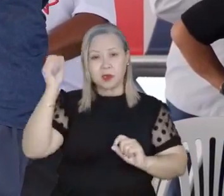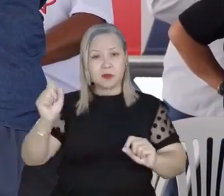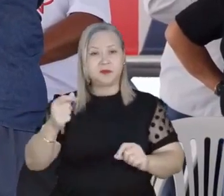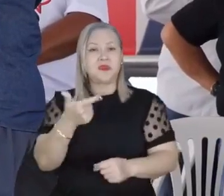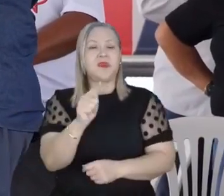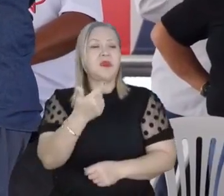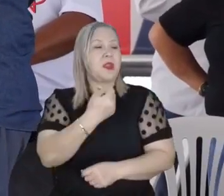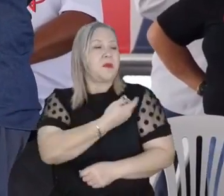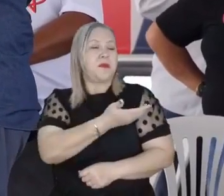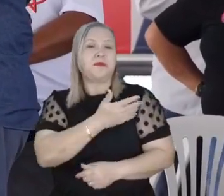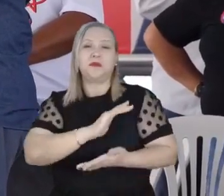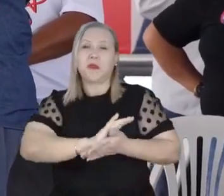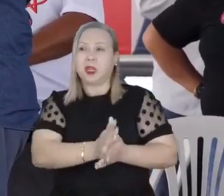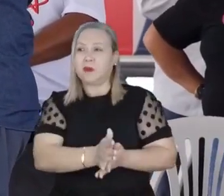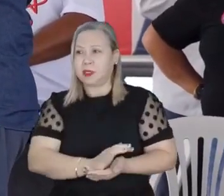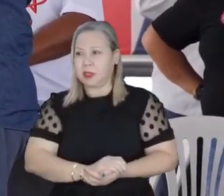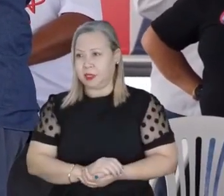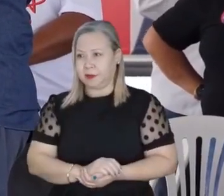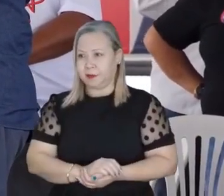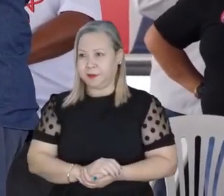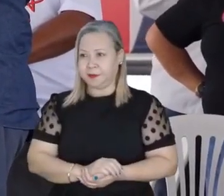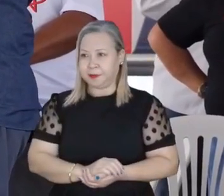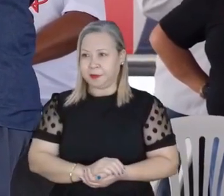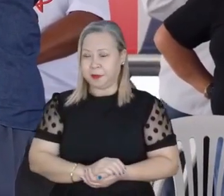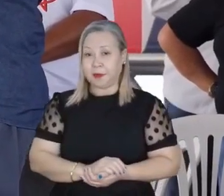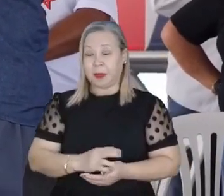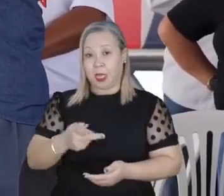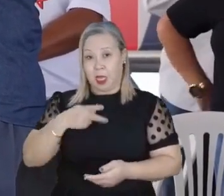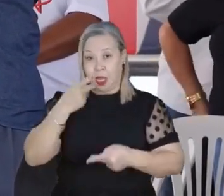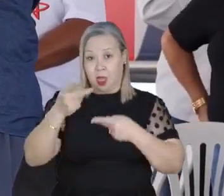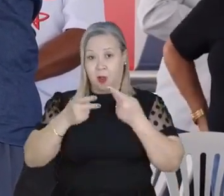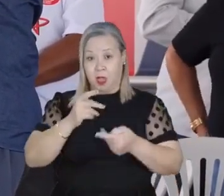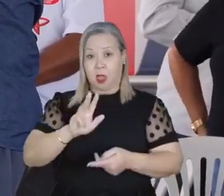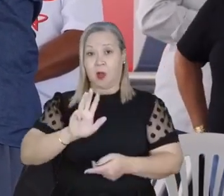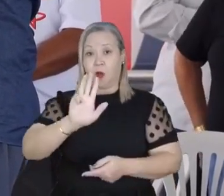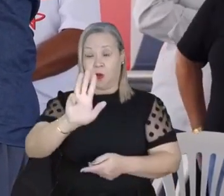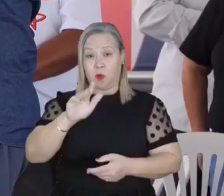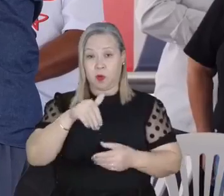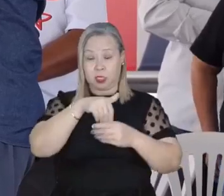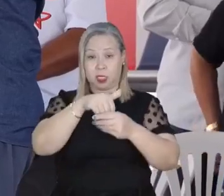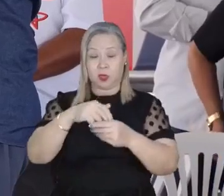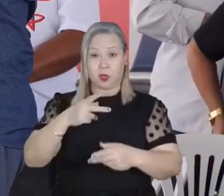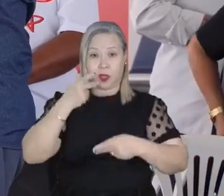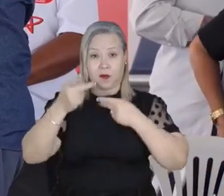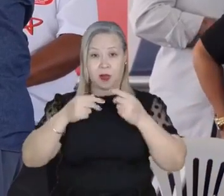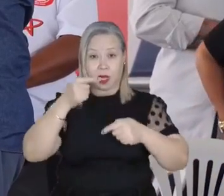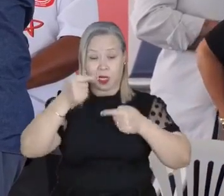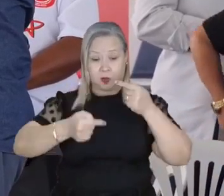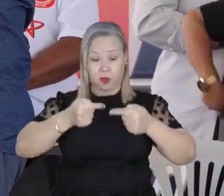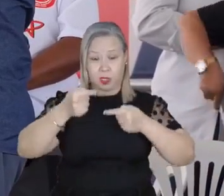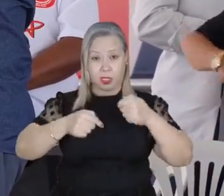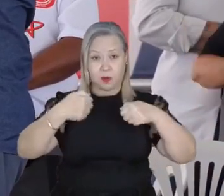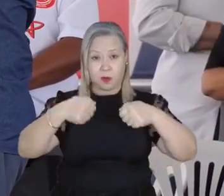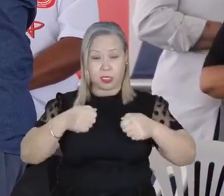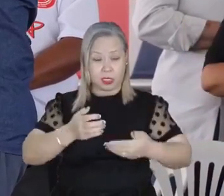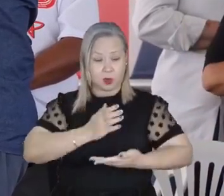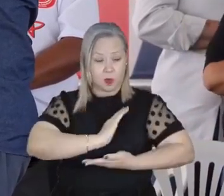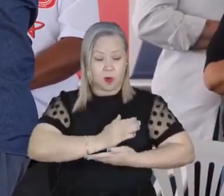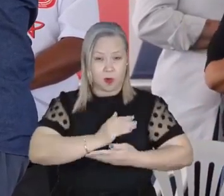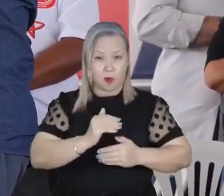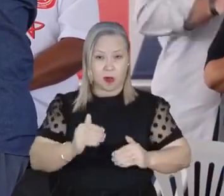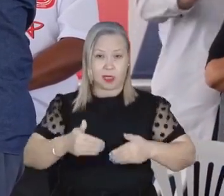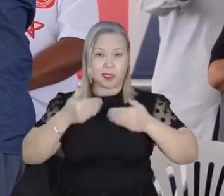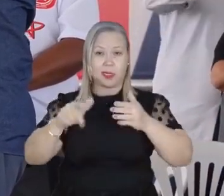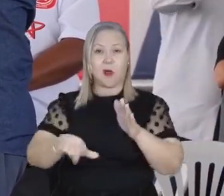palavrinha aqui. Quando o Lula se elegeu, o que ele está falando de o político tem que pôr o coração na frente antes de olhar os números, isso é